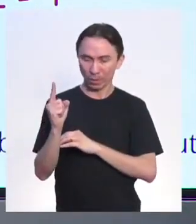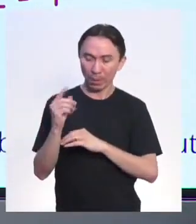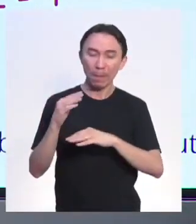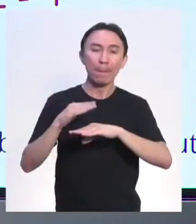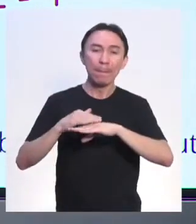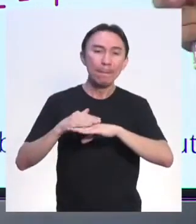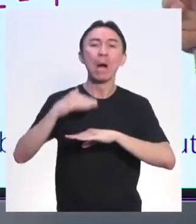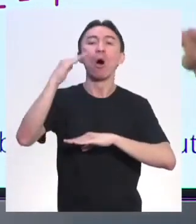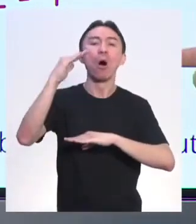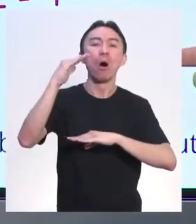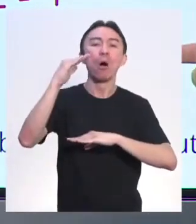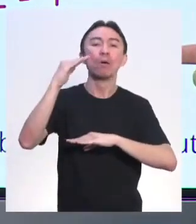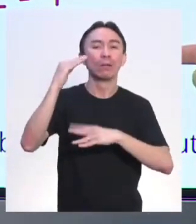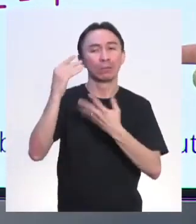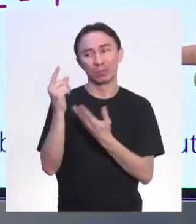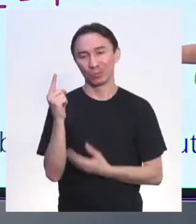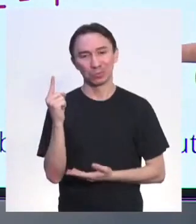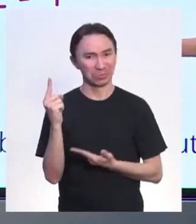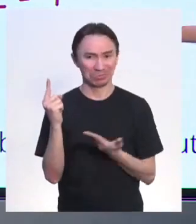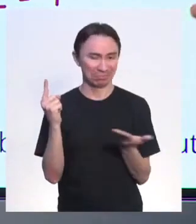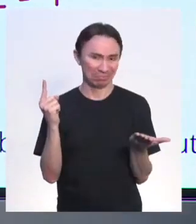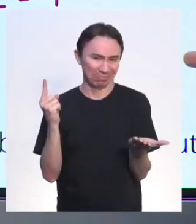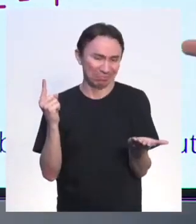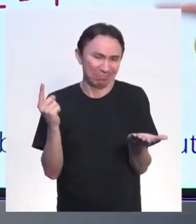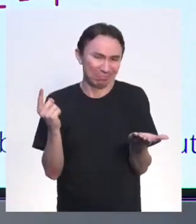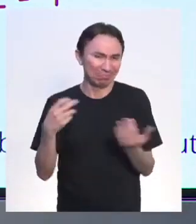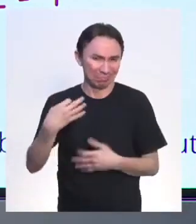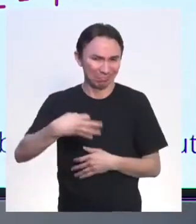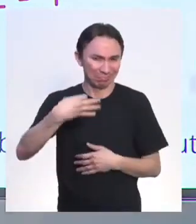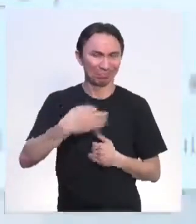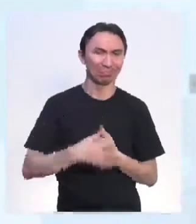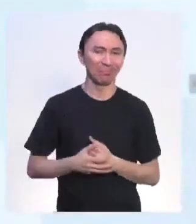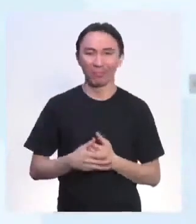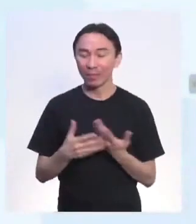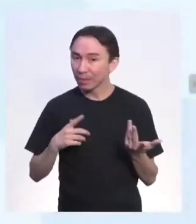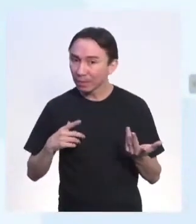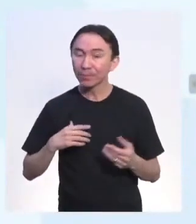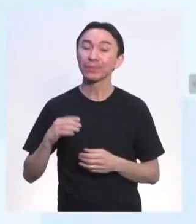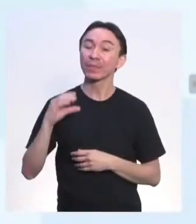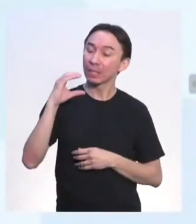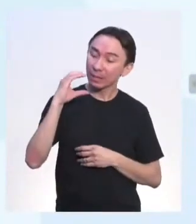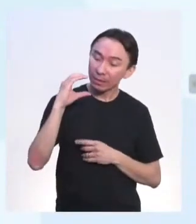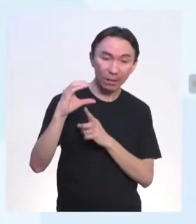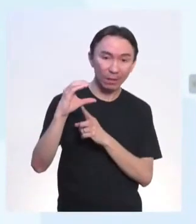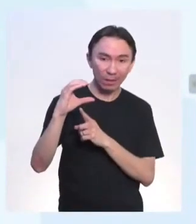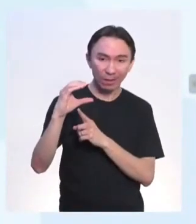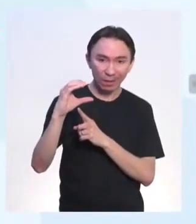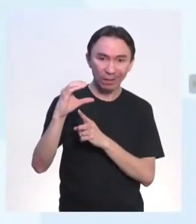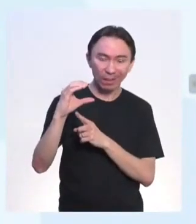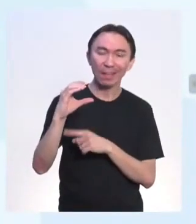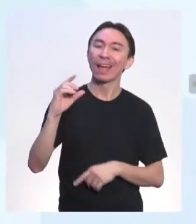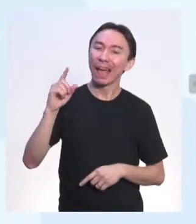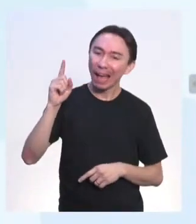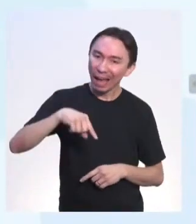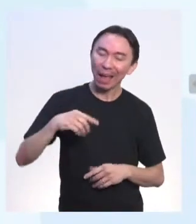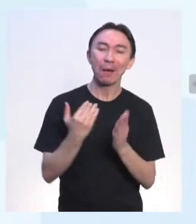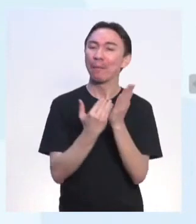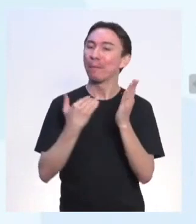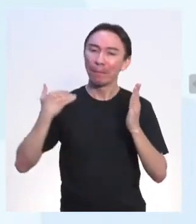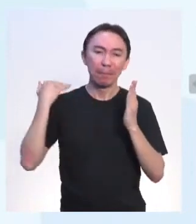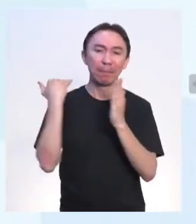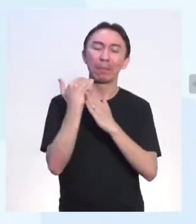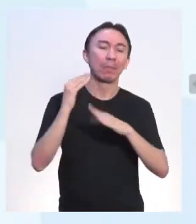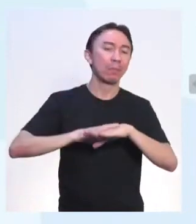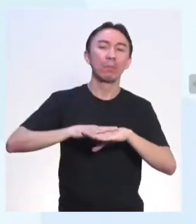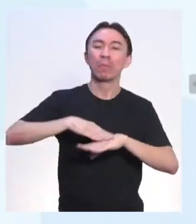maior? É o 1, correto? Então, a letra C é o maior de todos. Então, eu vou colocar